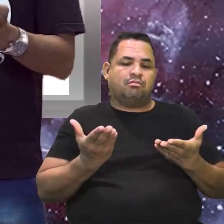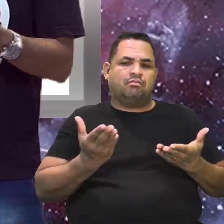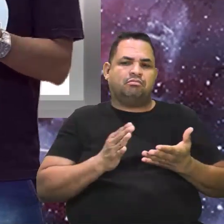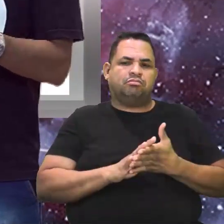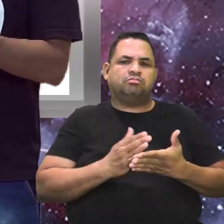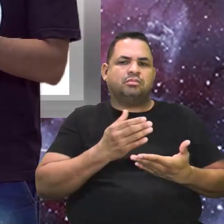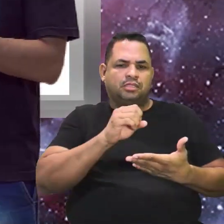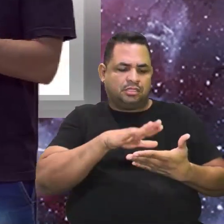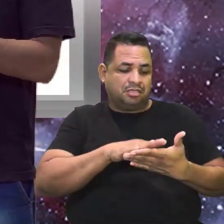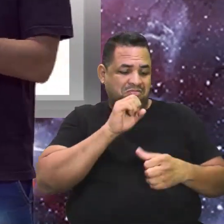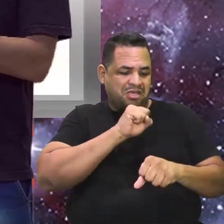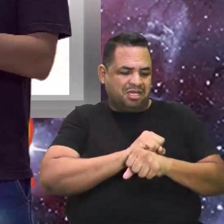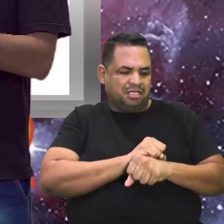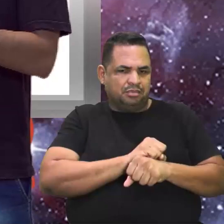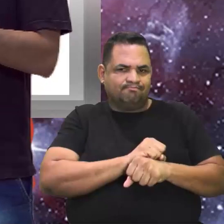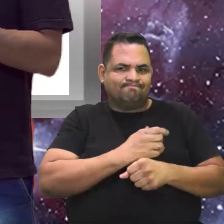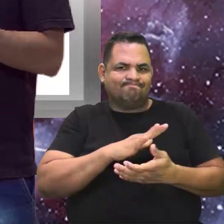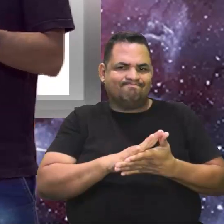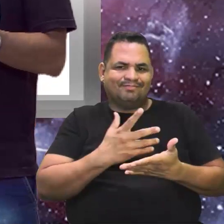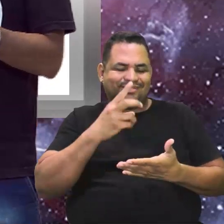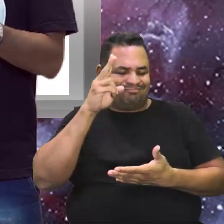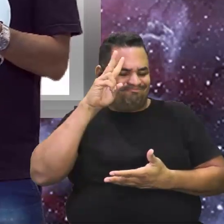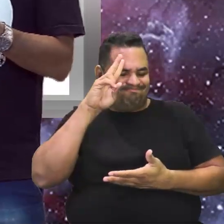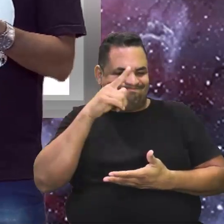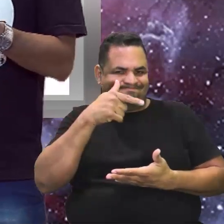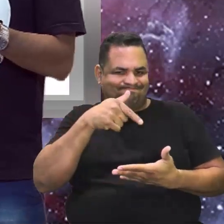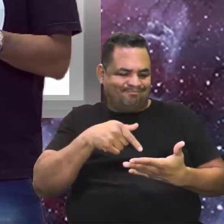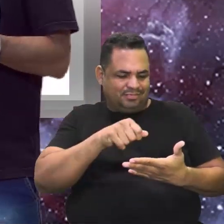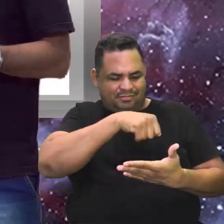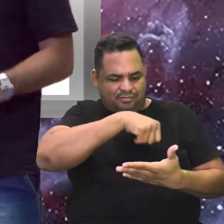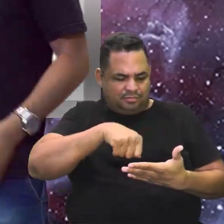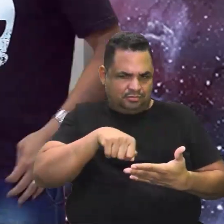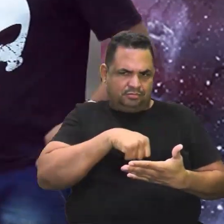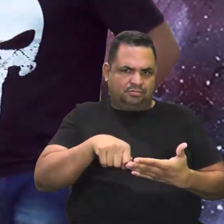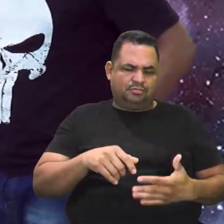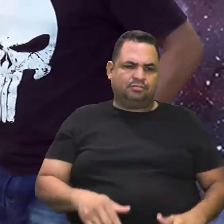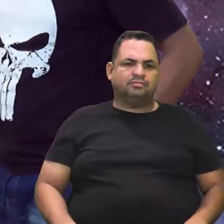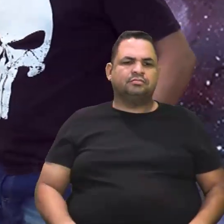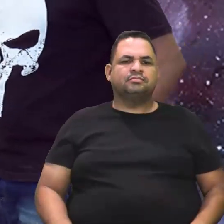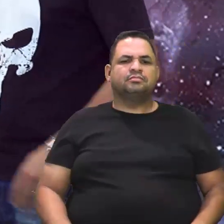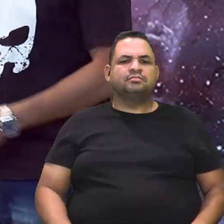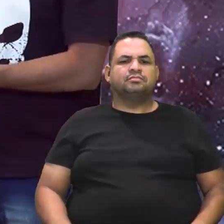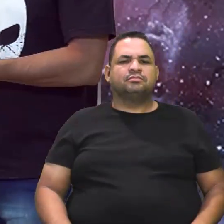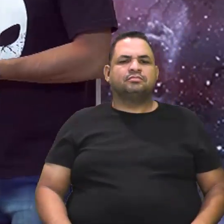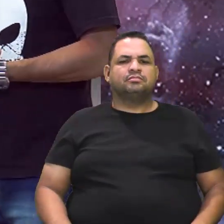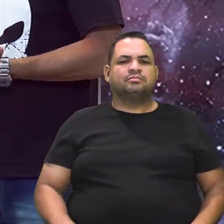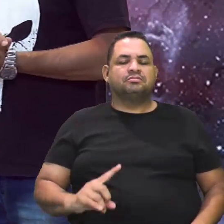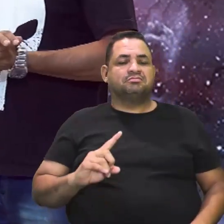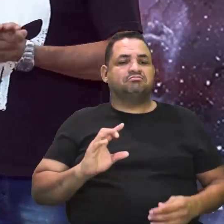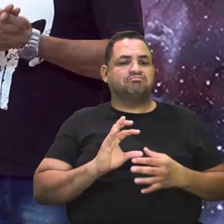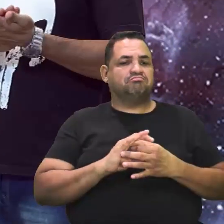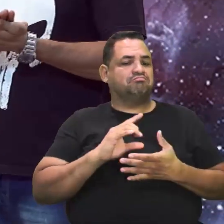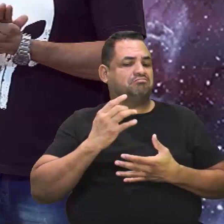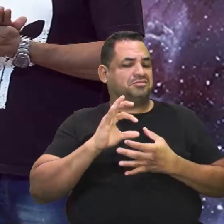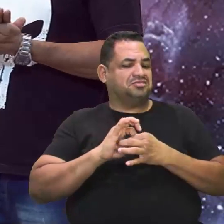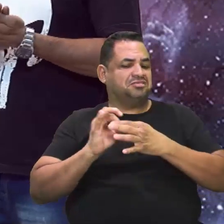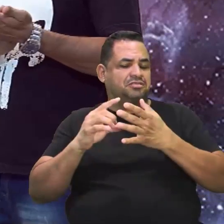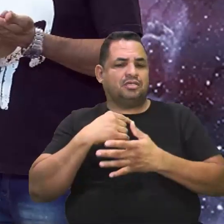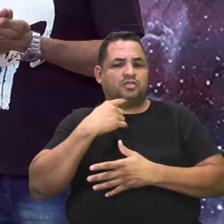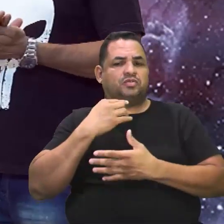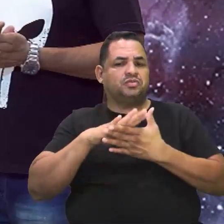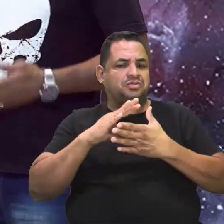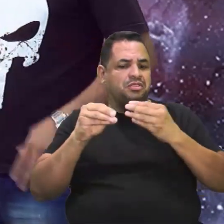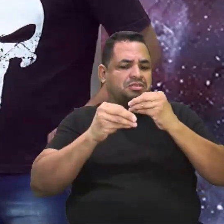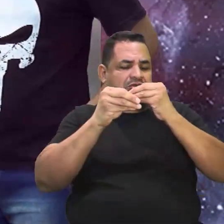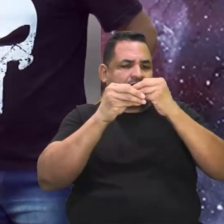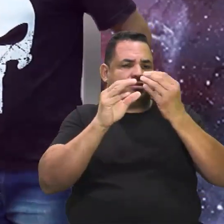sim, foi aqui que eu travei, ó. Né? Era isso aqui que eu não lembrava. Anota. E esse item aqui, não deixe as dúvidas se acumularem, serve também